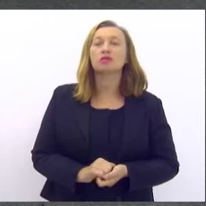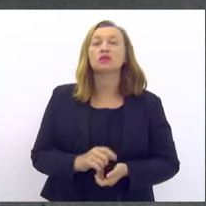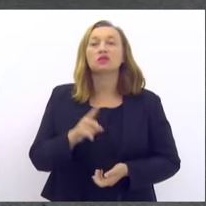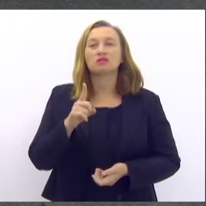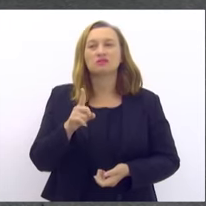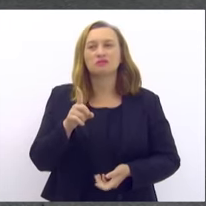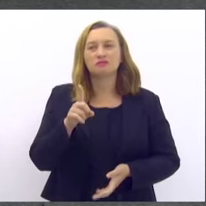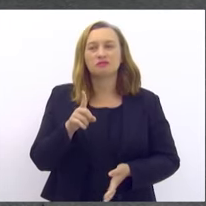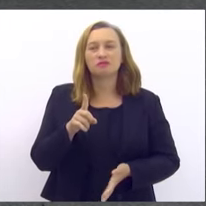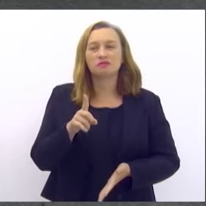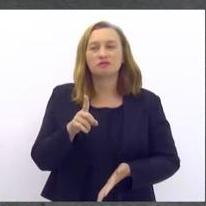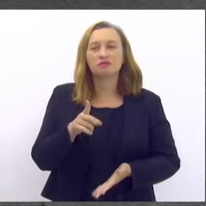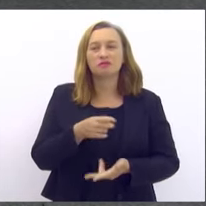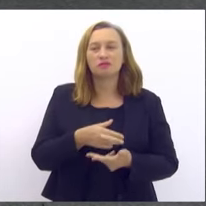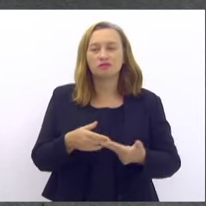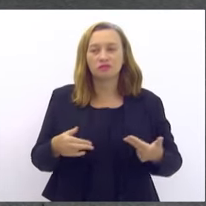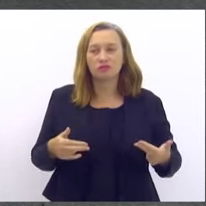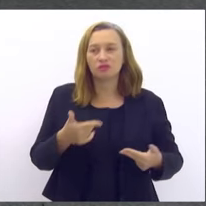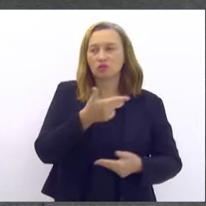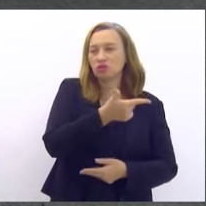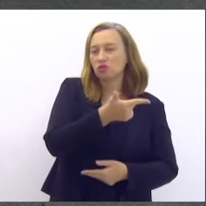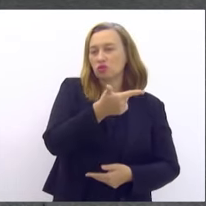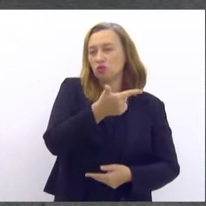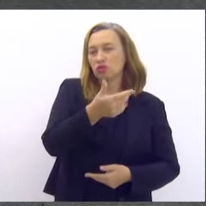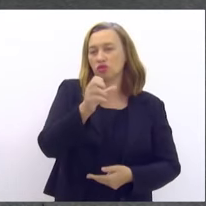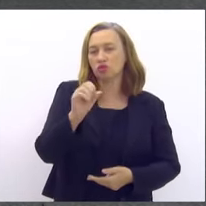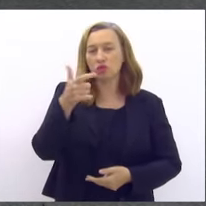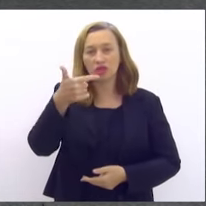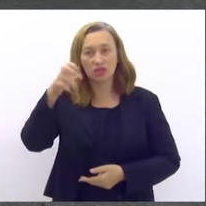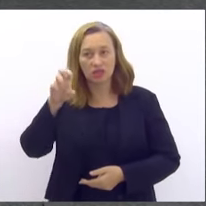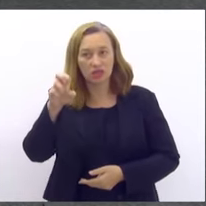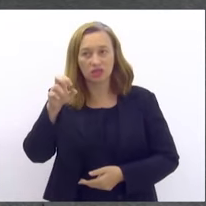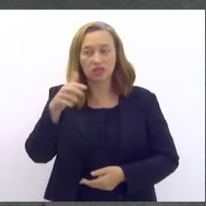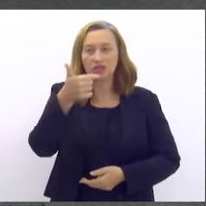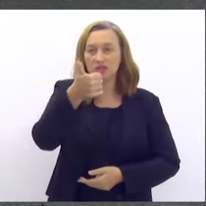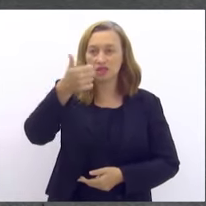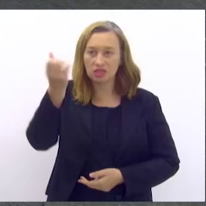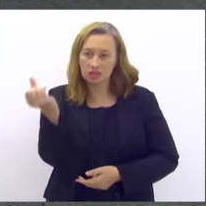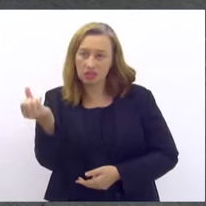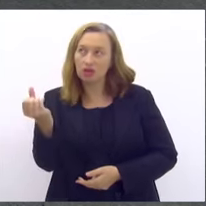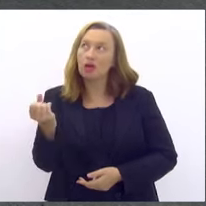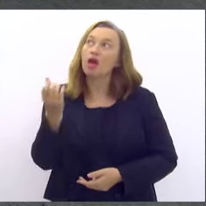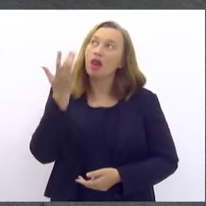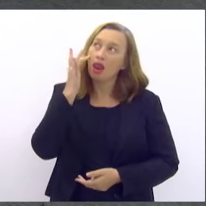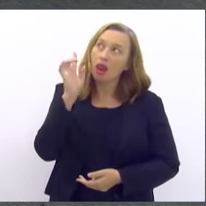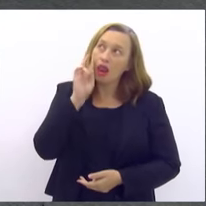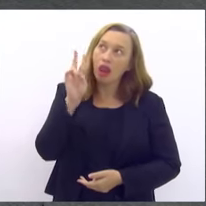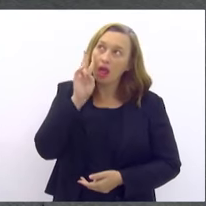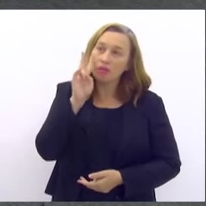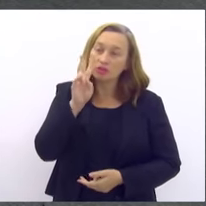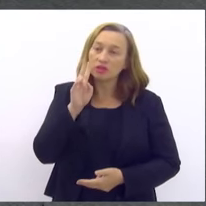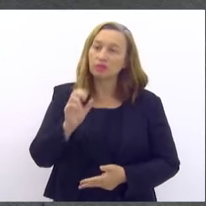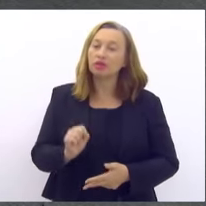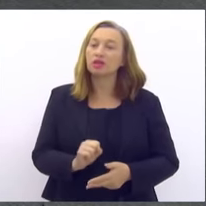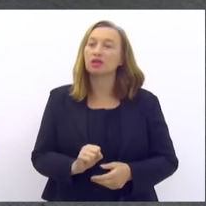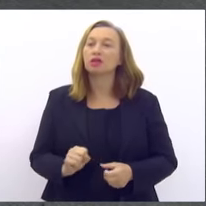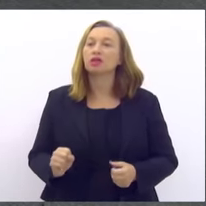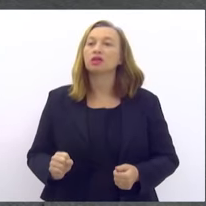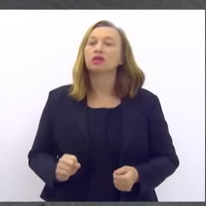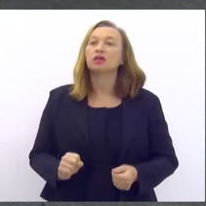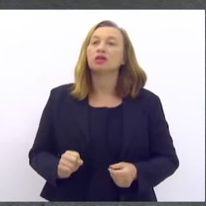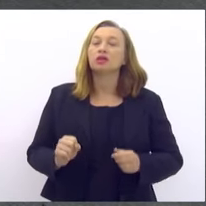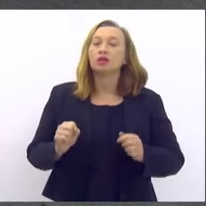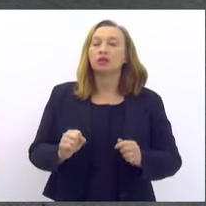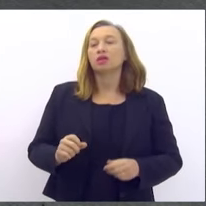várias 2015 2016 exato não as manifestações Eu me recordo do presidente da época do Poder Legislativo dizia nas